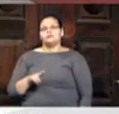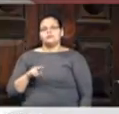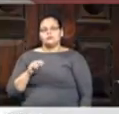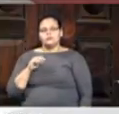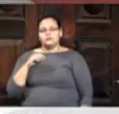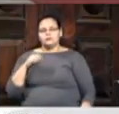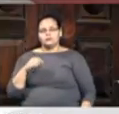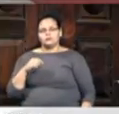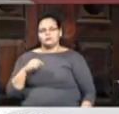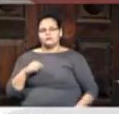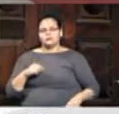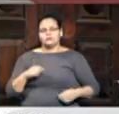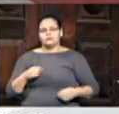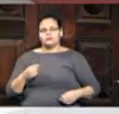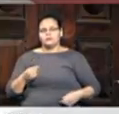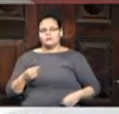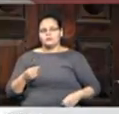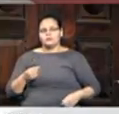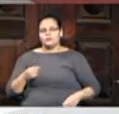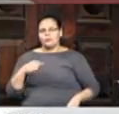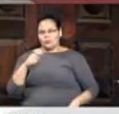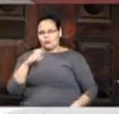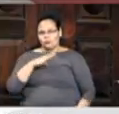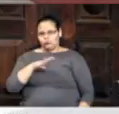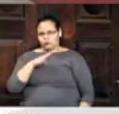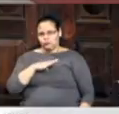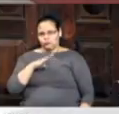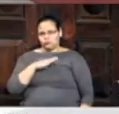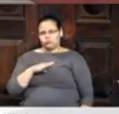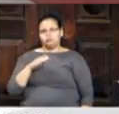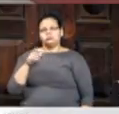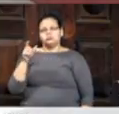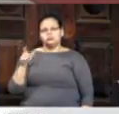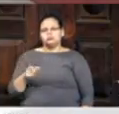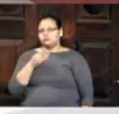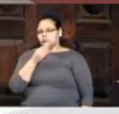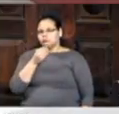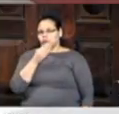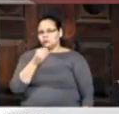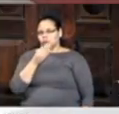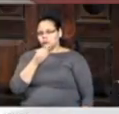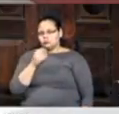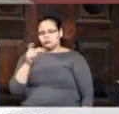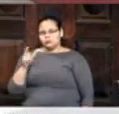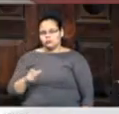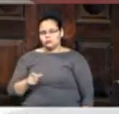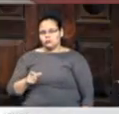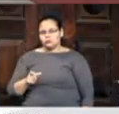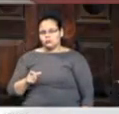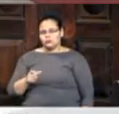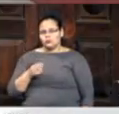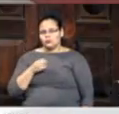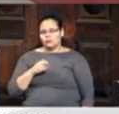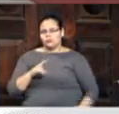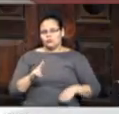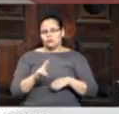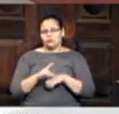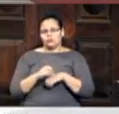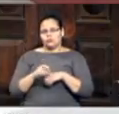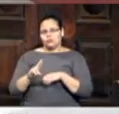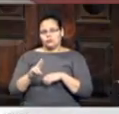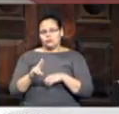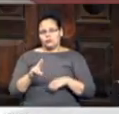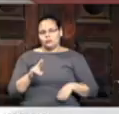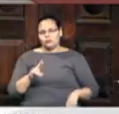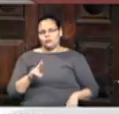embaixador de Portugal, Jaime Leitão, cônsul-geral de Portugal, doutor Omar da Rosa Santos,